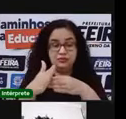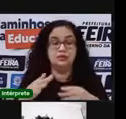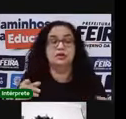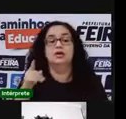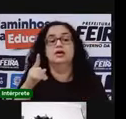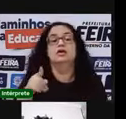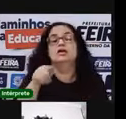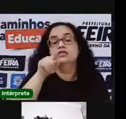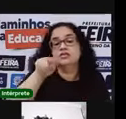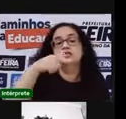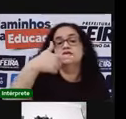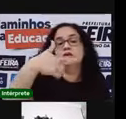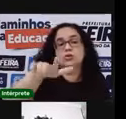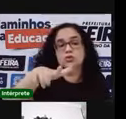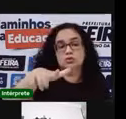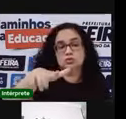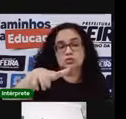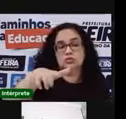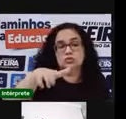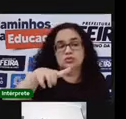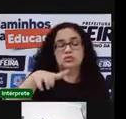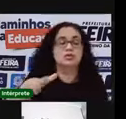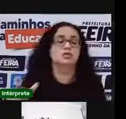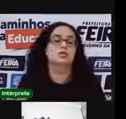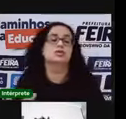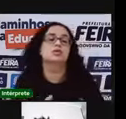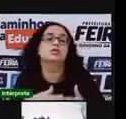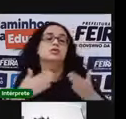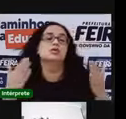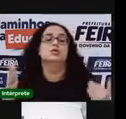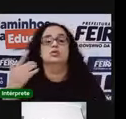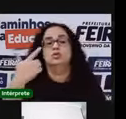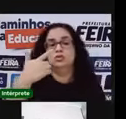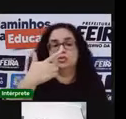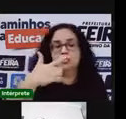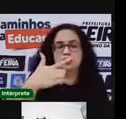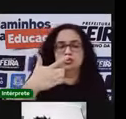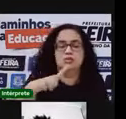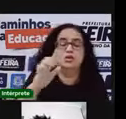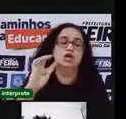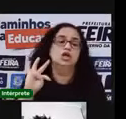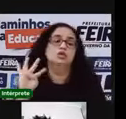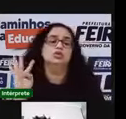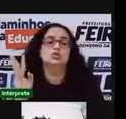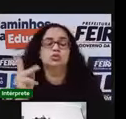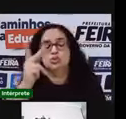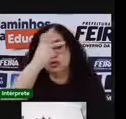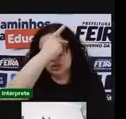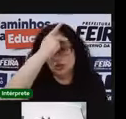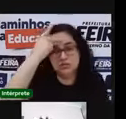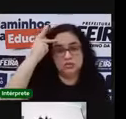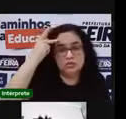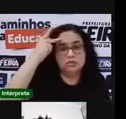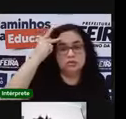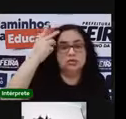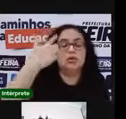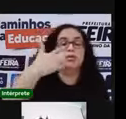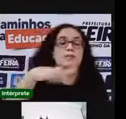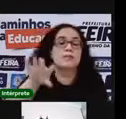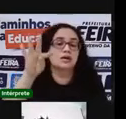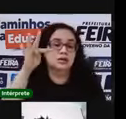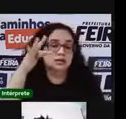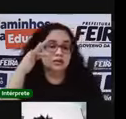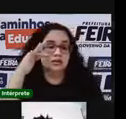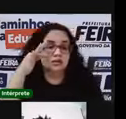Você é o outro. Quando você é o outro, não é? E todo mundo é o outro. Preste atenção nisso,